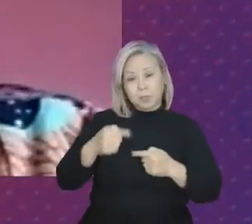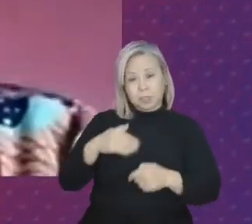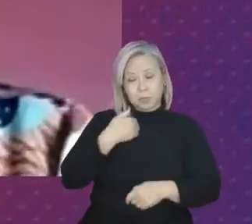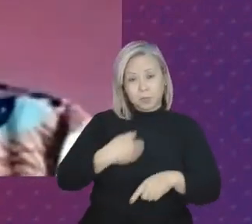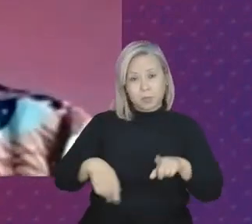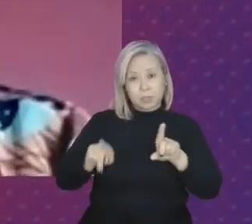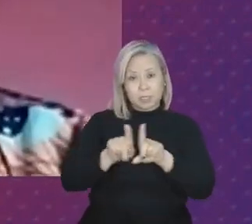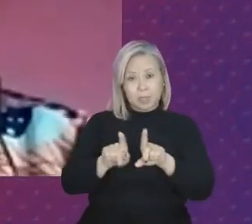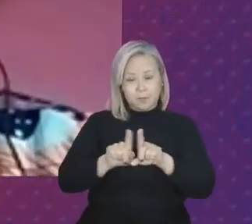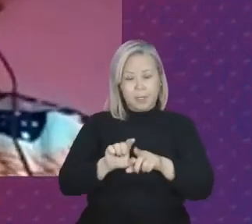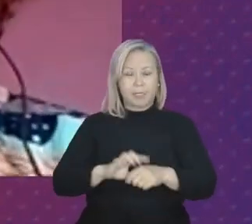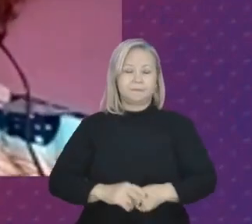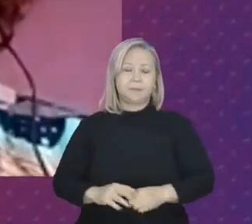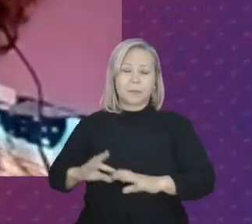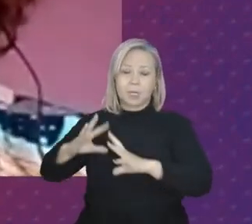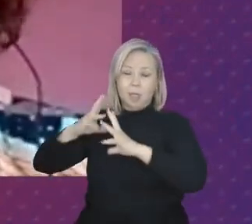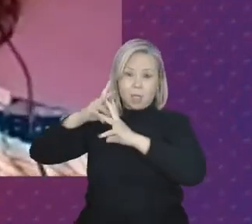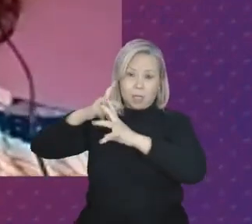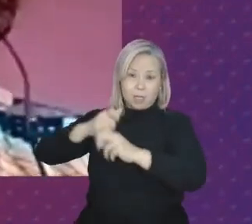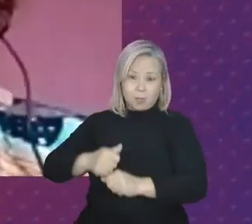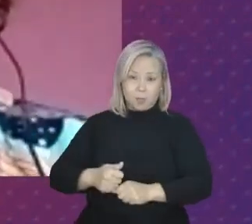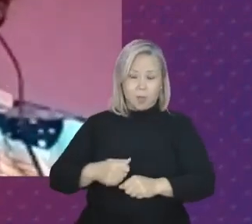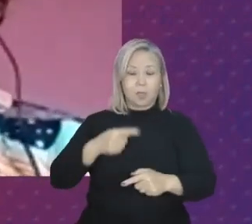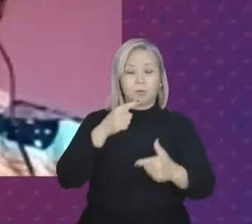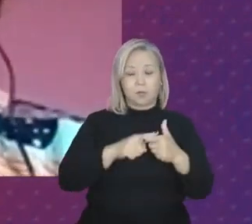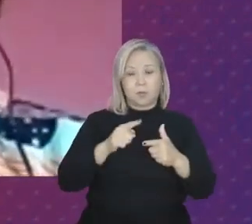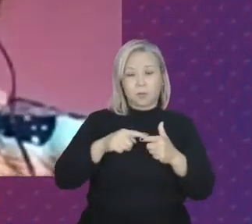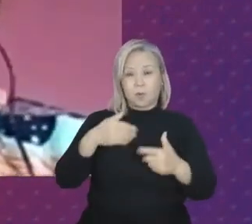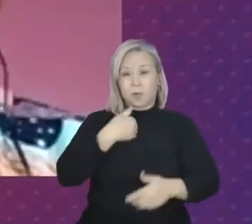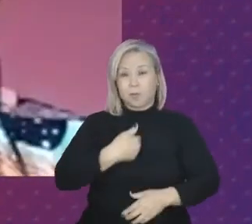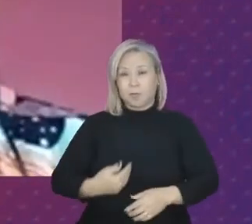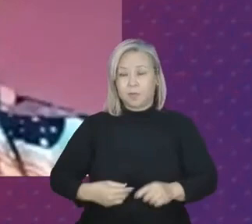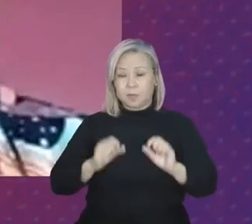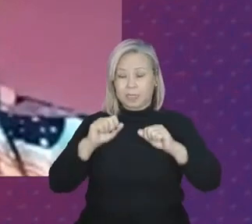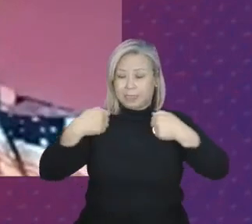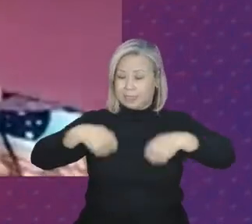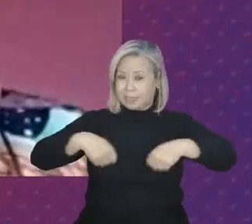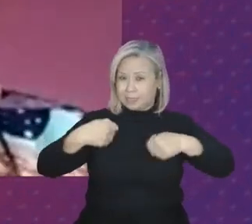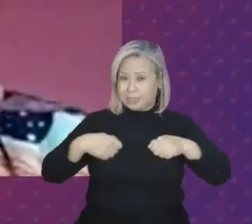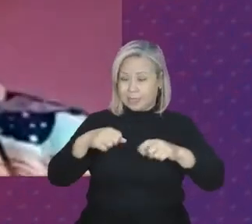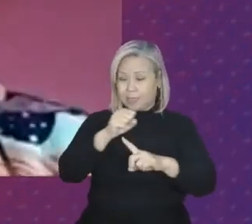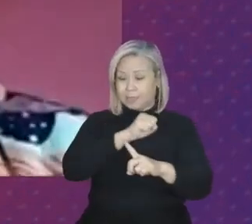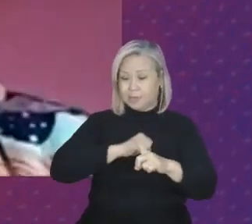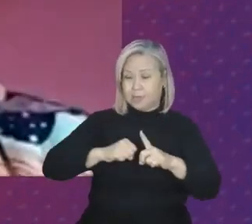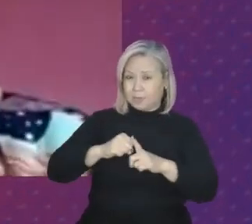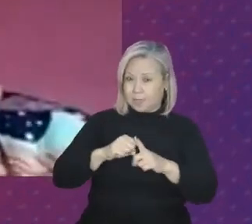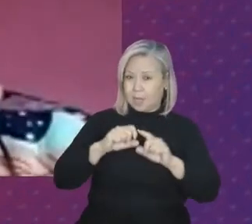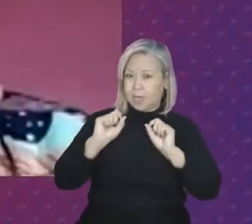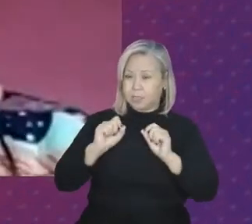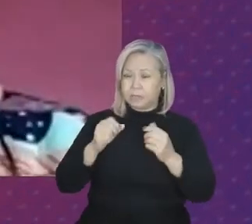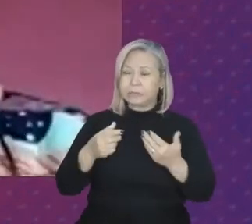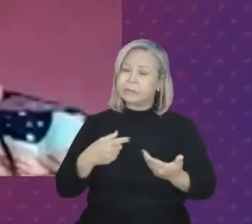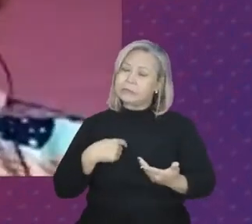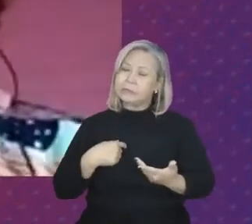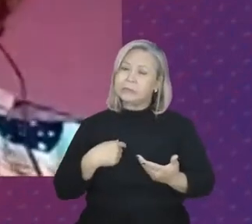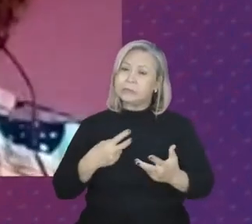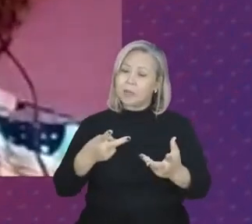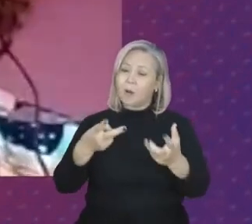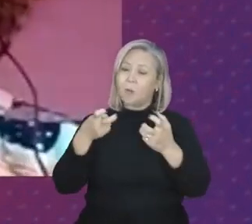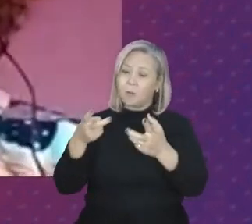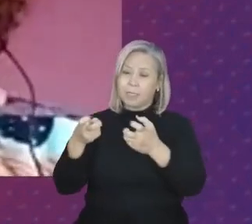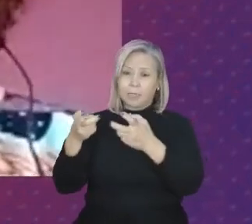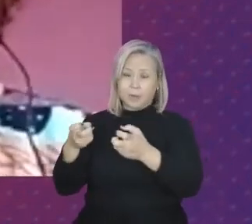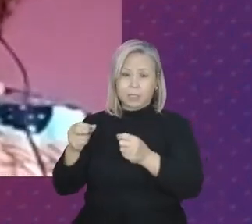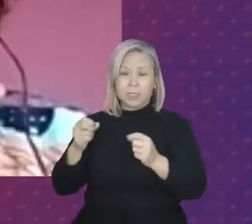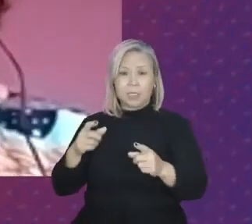Então, retomando um pouco, os problemas públicos, eles são essas demandas da sociedade que ganham visibilidade, que ganham publicidade, que